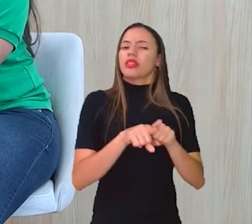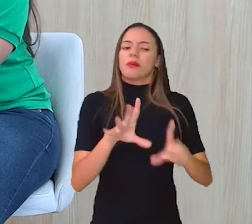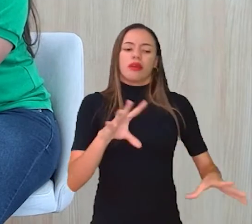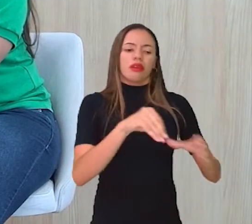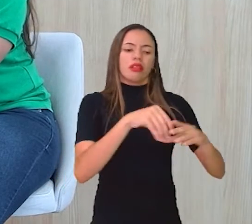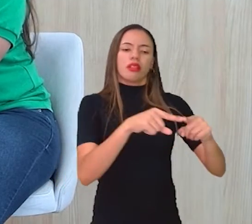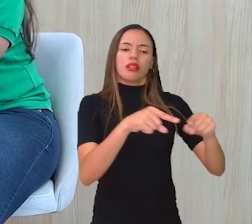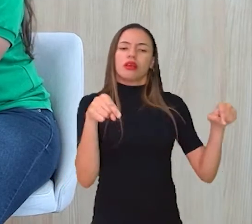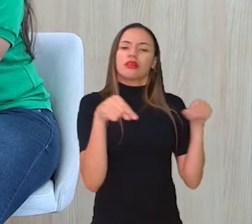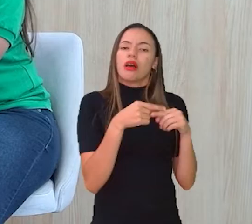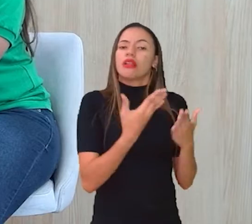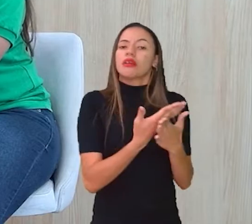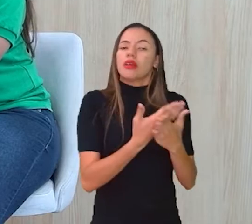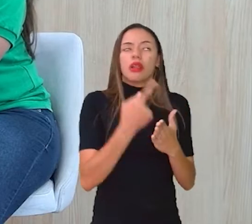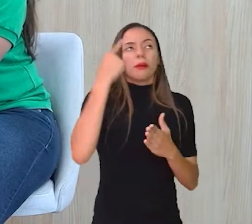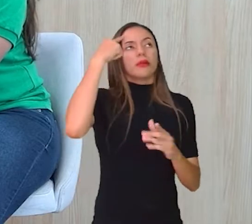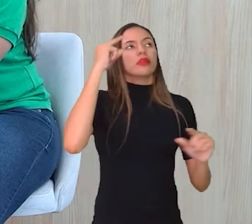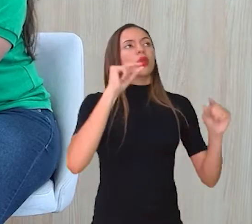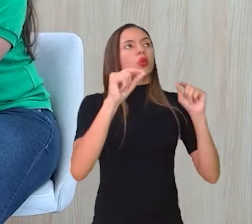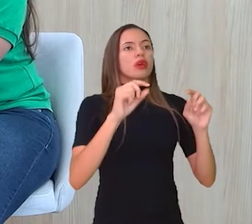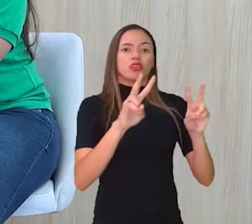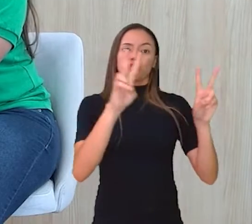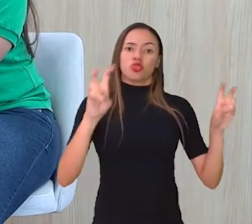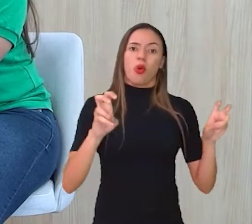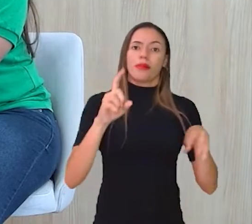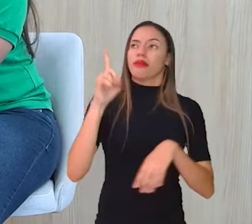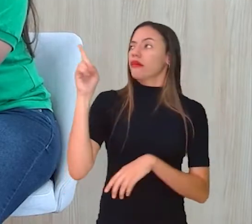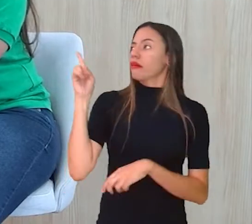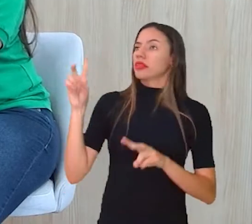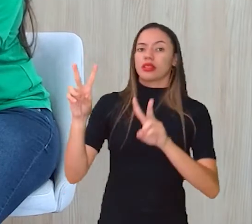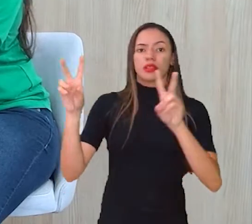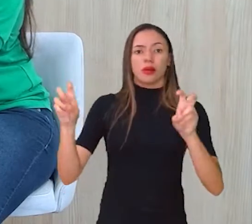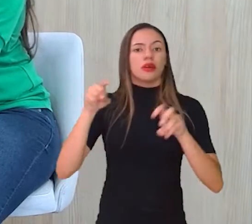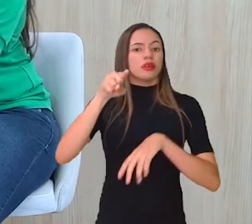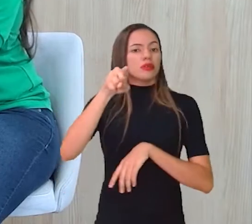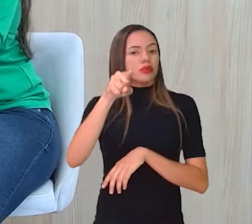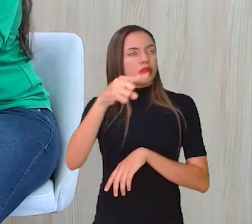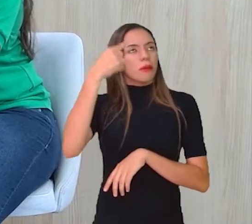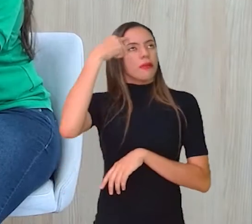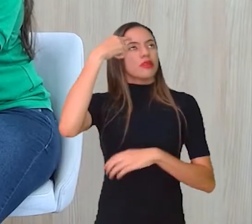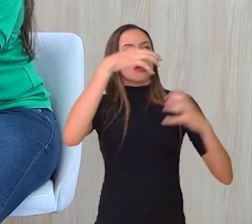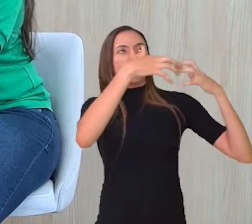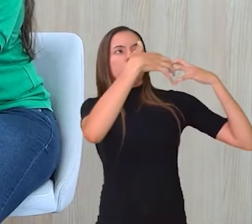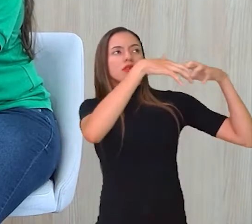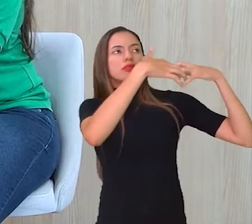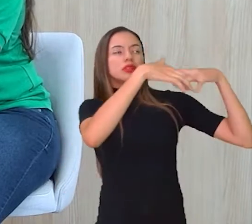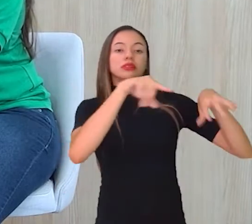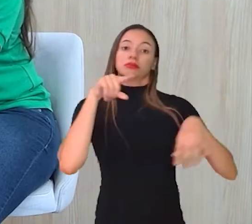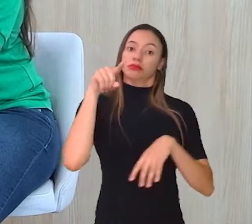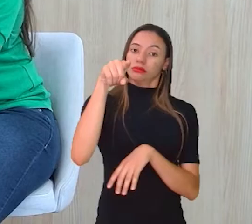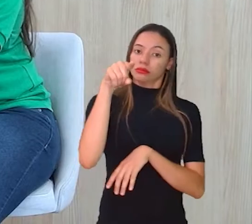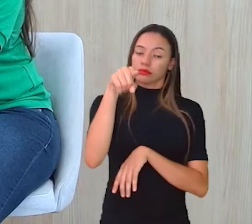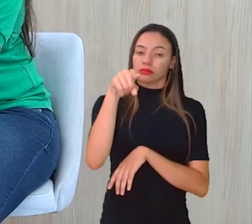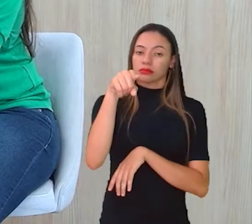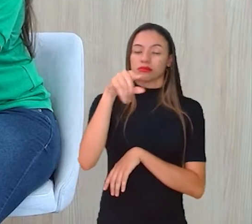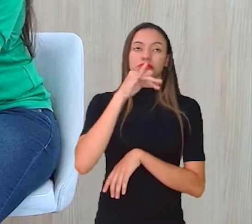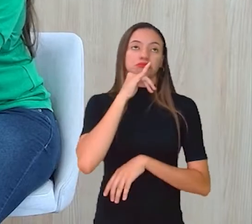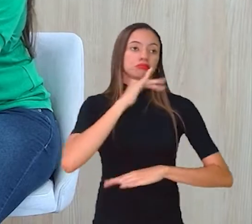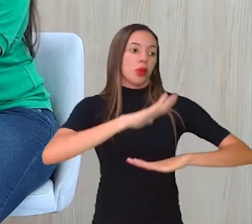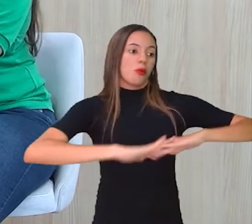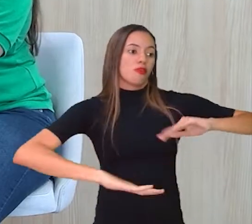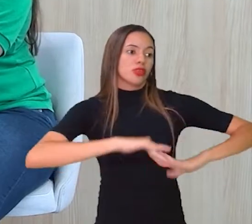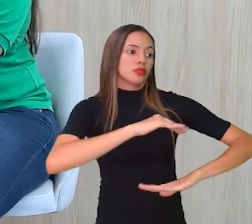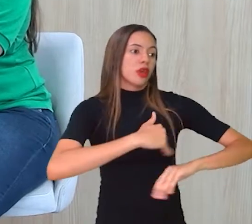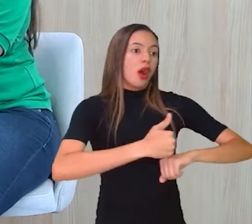é pensando sobre isso. Pensar, refletir. Você, talvez, seja de uma profissão que